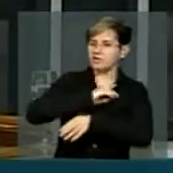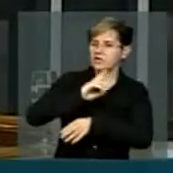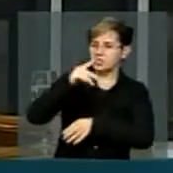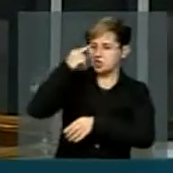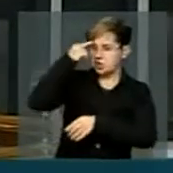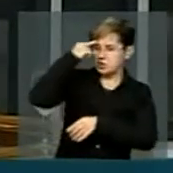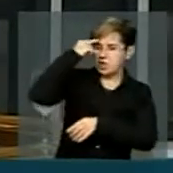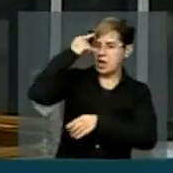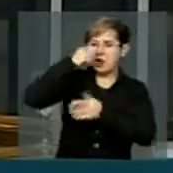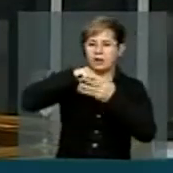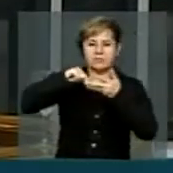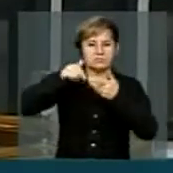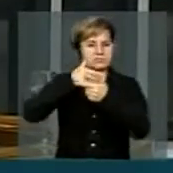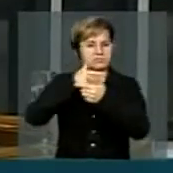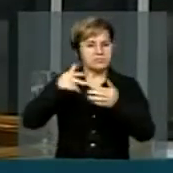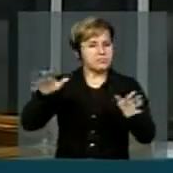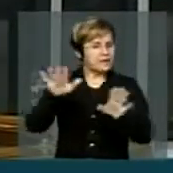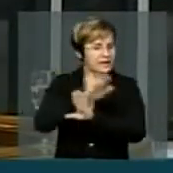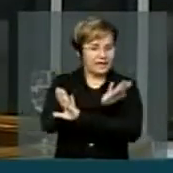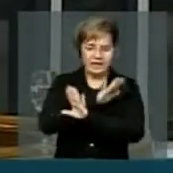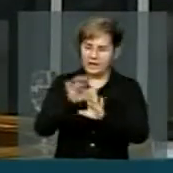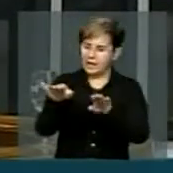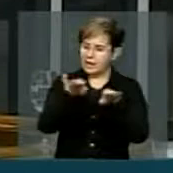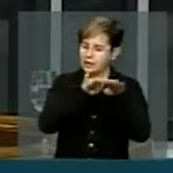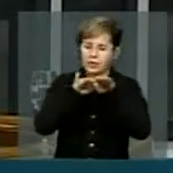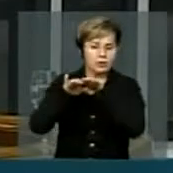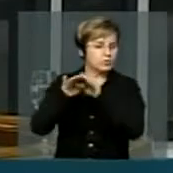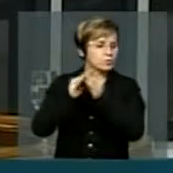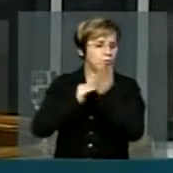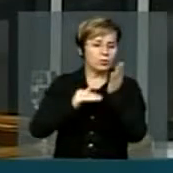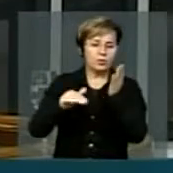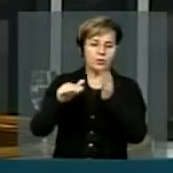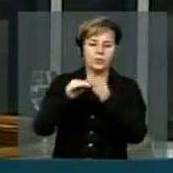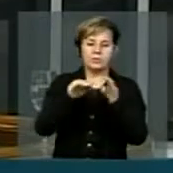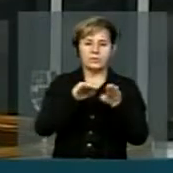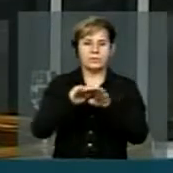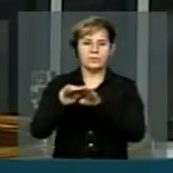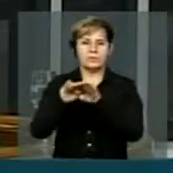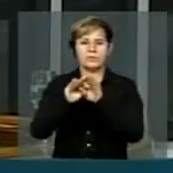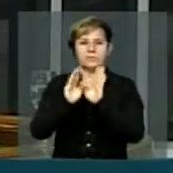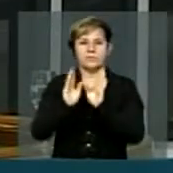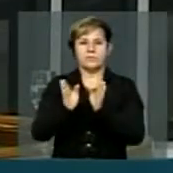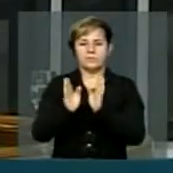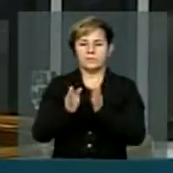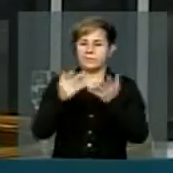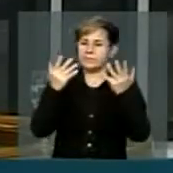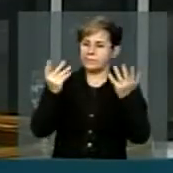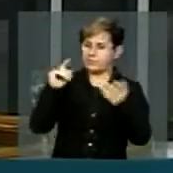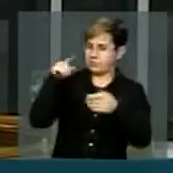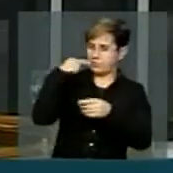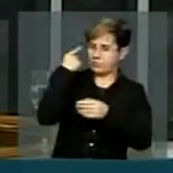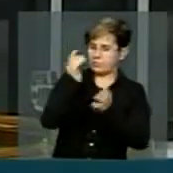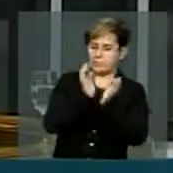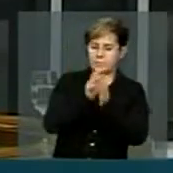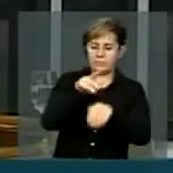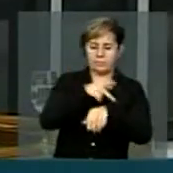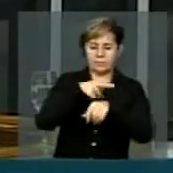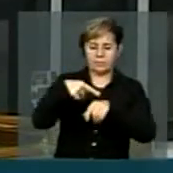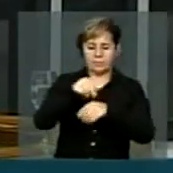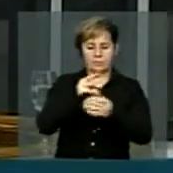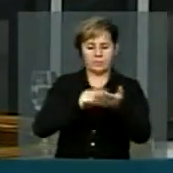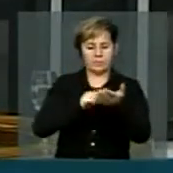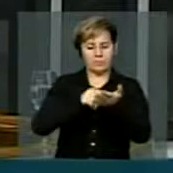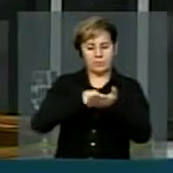ideologia política e condição socioeconômica ou social. Depois que os países membros assinaram